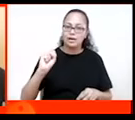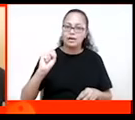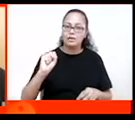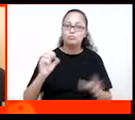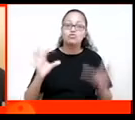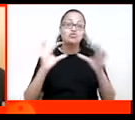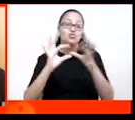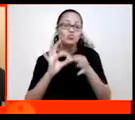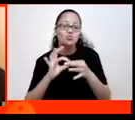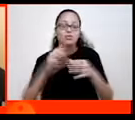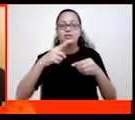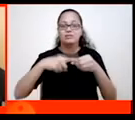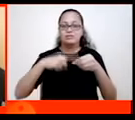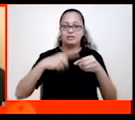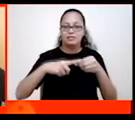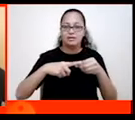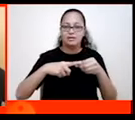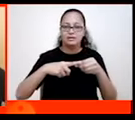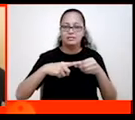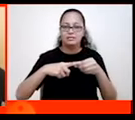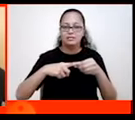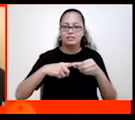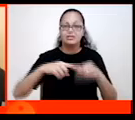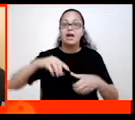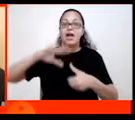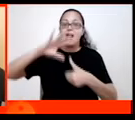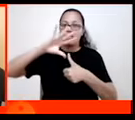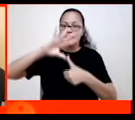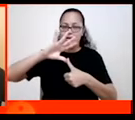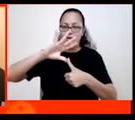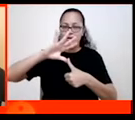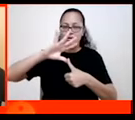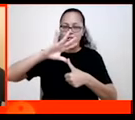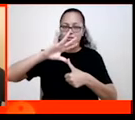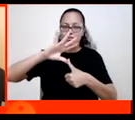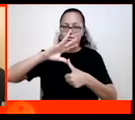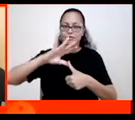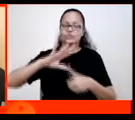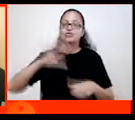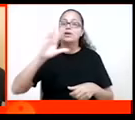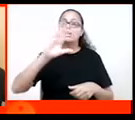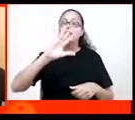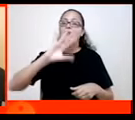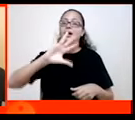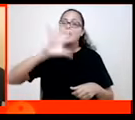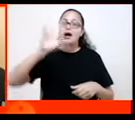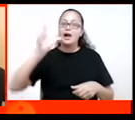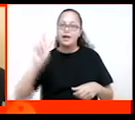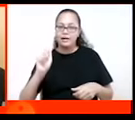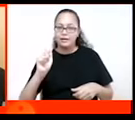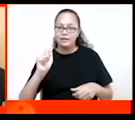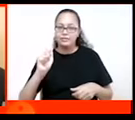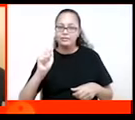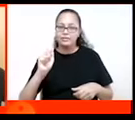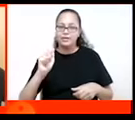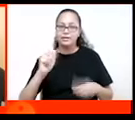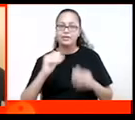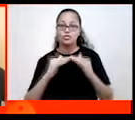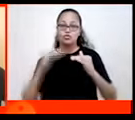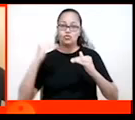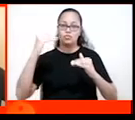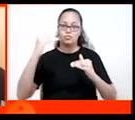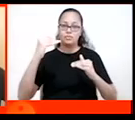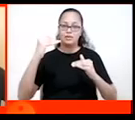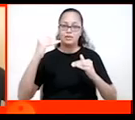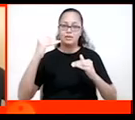Fortaleza, capital do Ceará, a América do Norte, América Central e África e Europa subirá para 13 em 5 anos. Então,